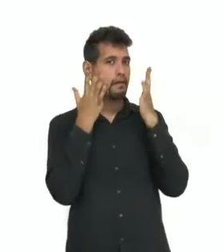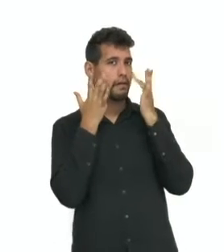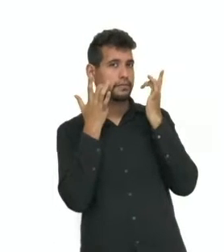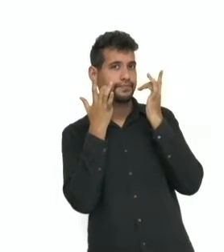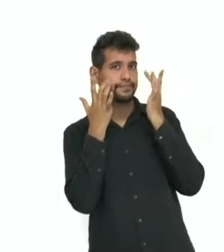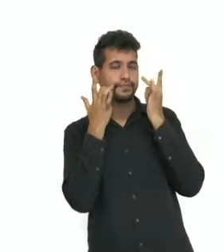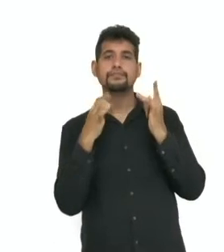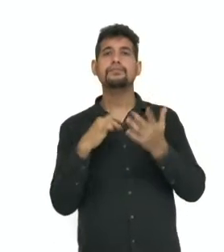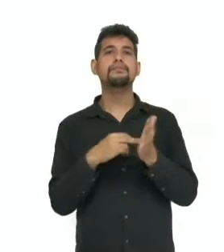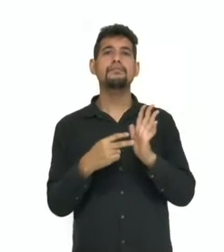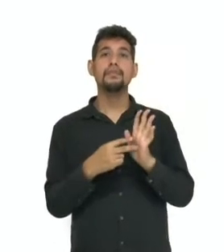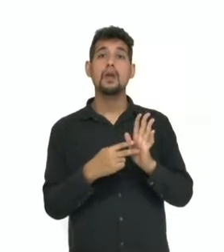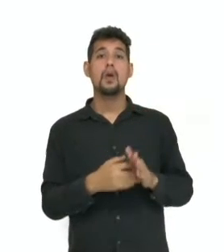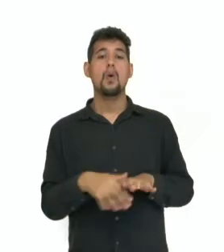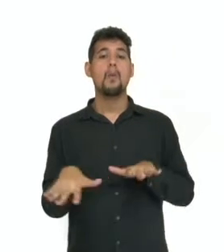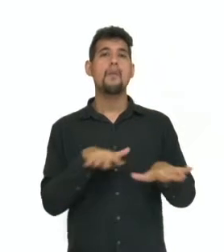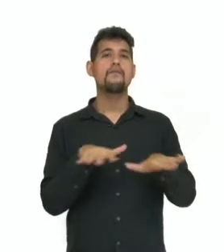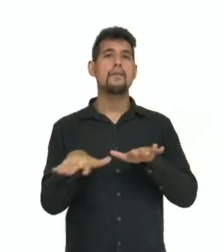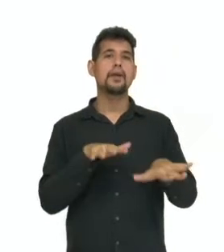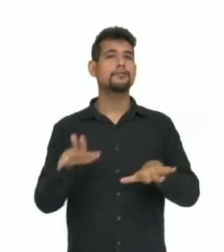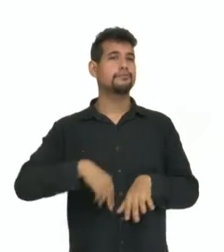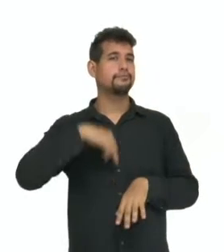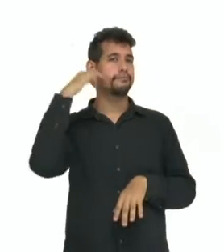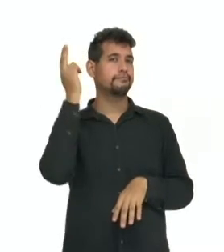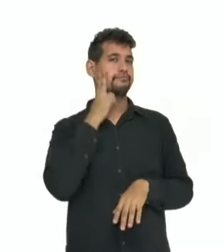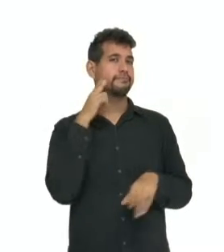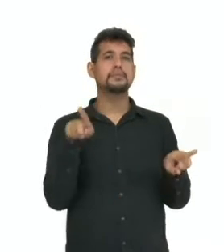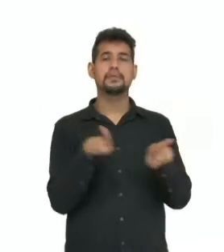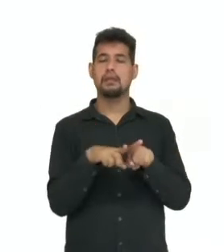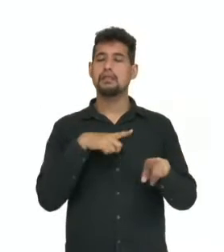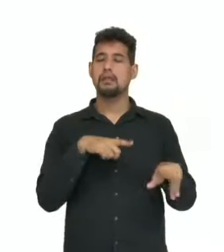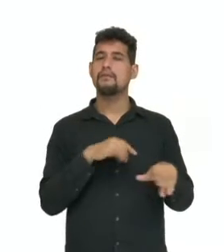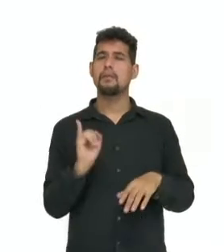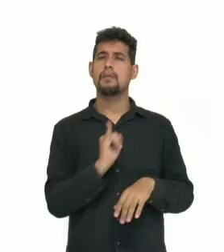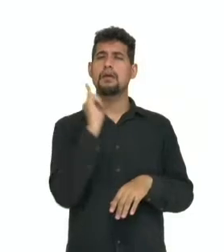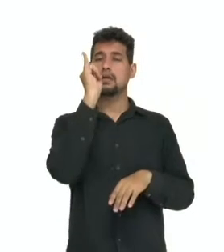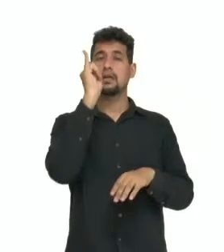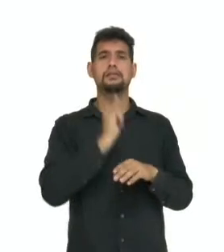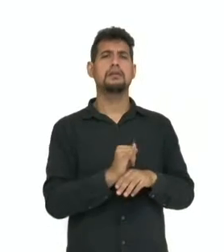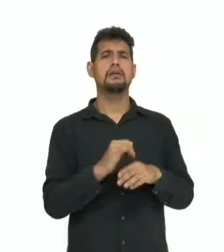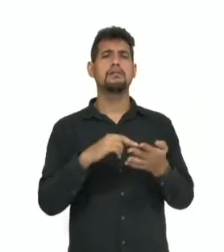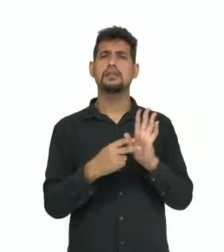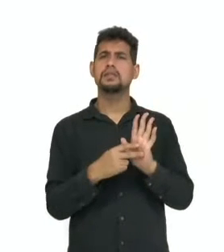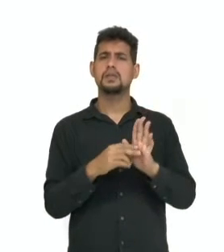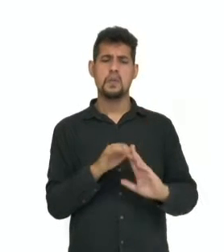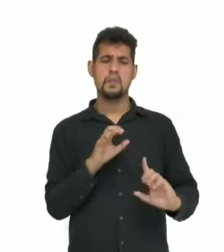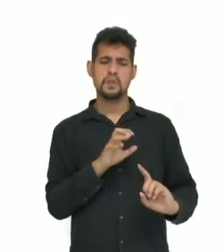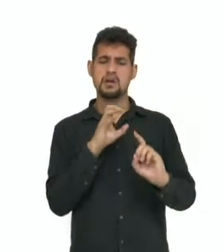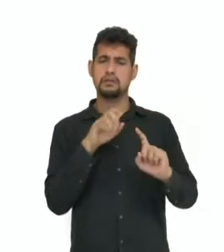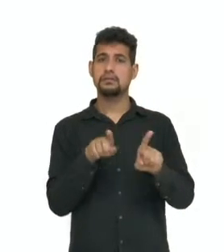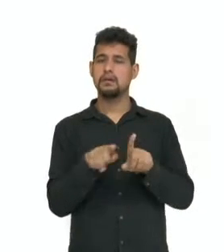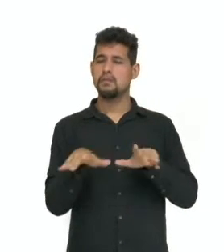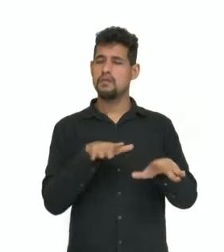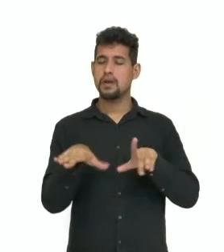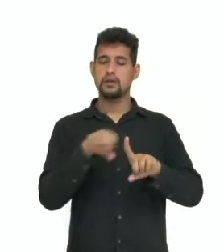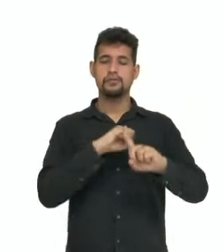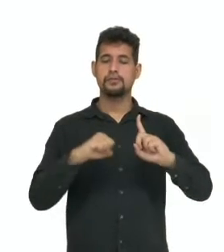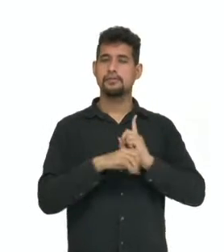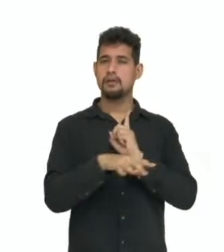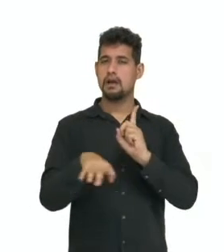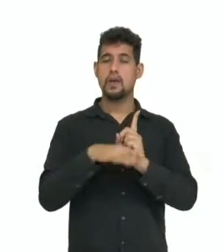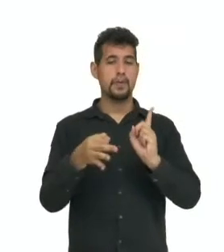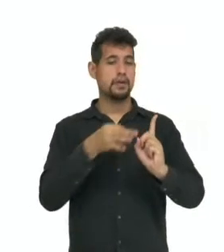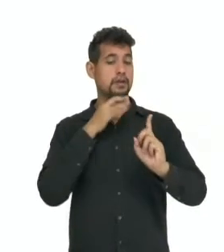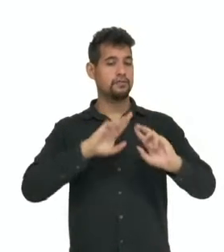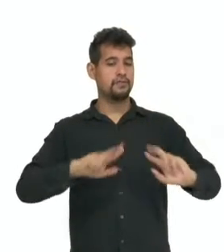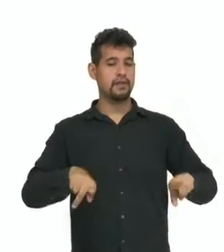o movimento negro também teve uma grande importância. A ditadura militar, claro, reprimiu os movimentos sociais contrários